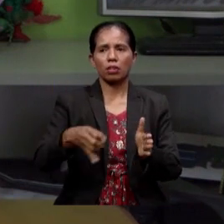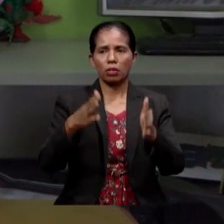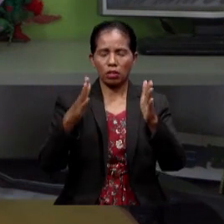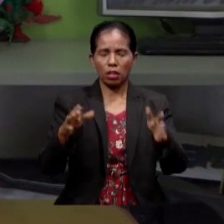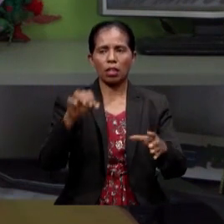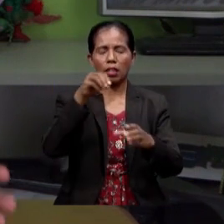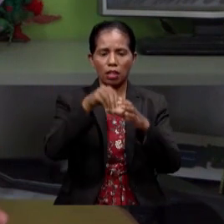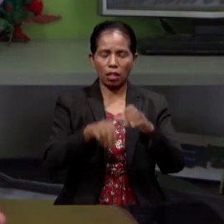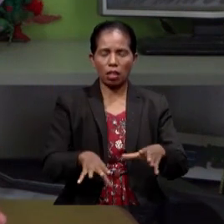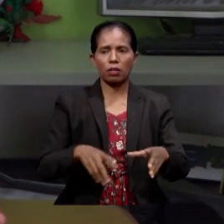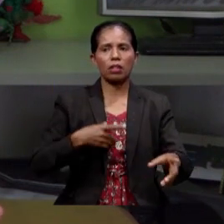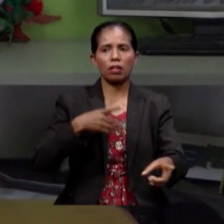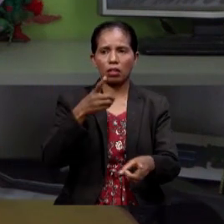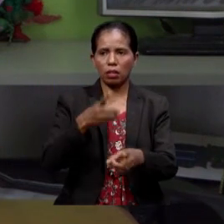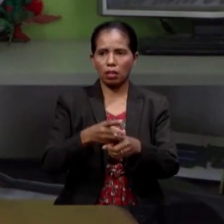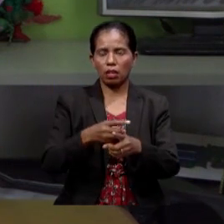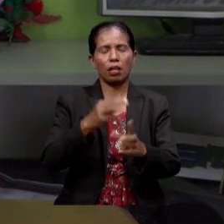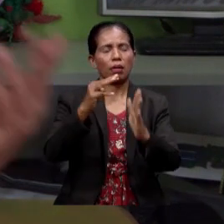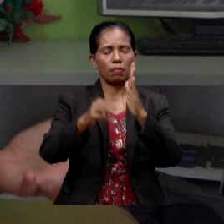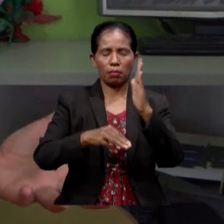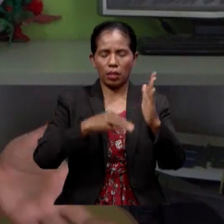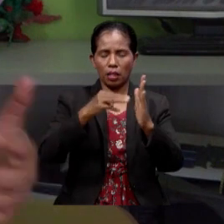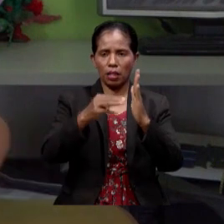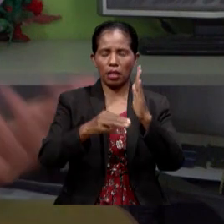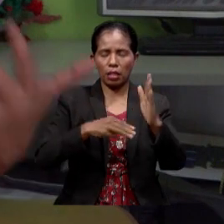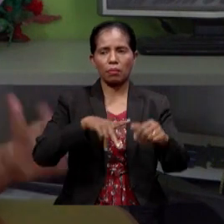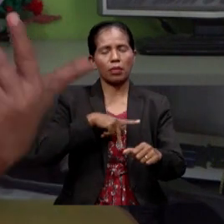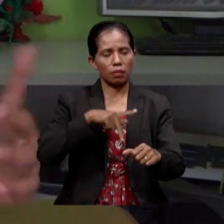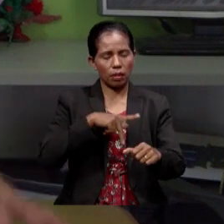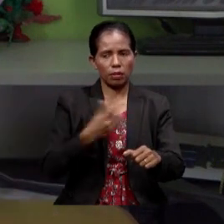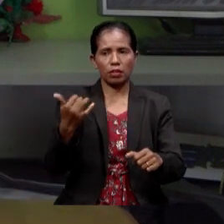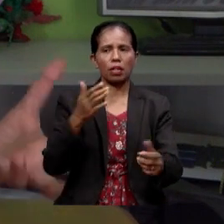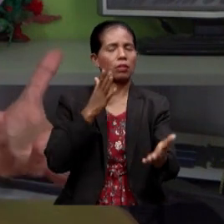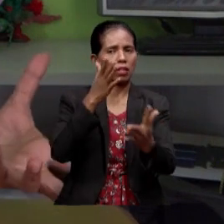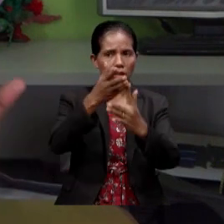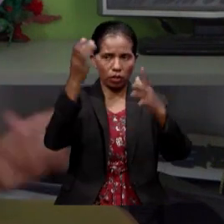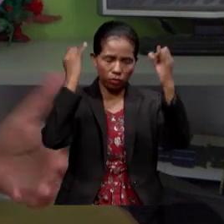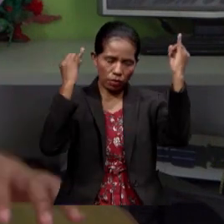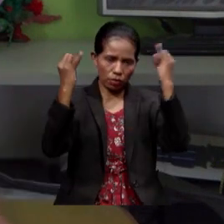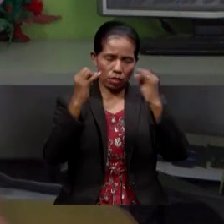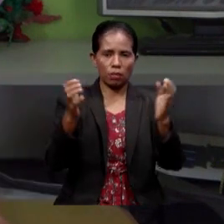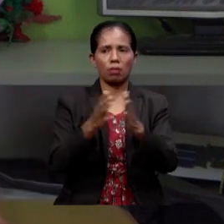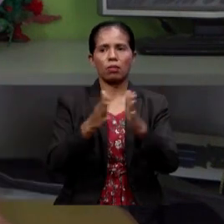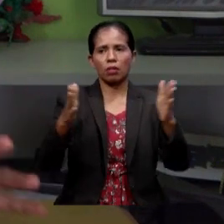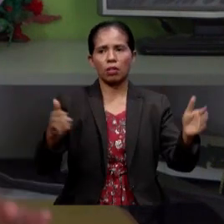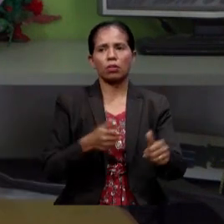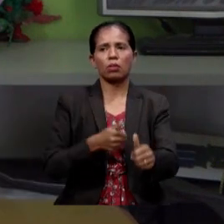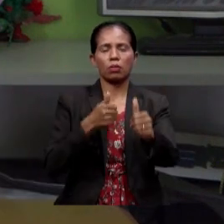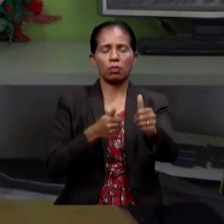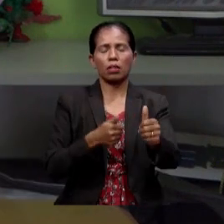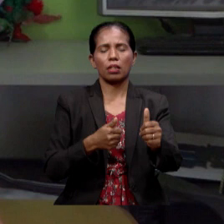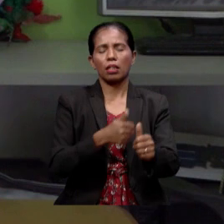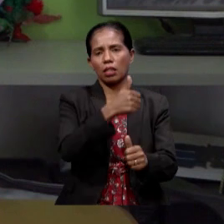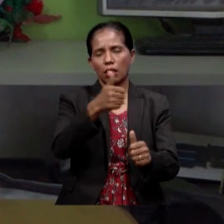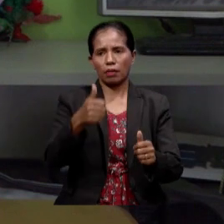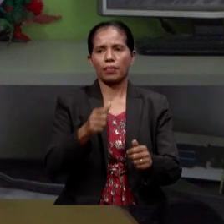direito in sistema media privado sira mos lako ni nia direto tua tu acesso informação ne bem maklua lutu redação ideia nia ne mak azetel